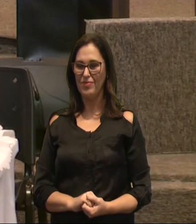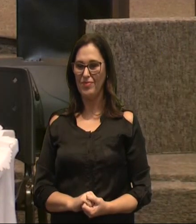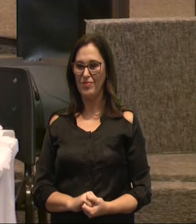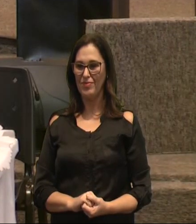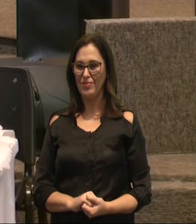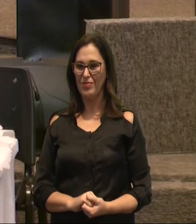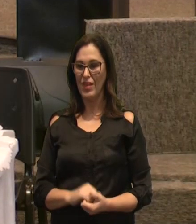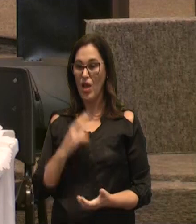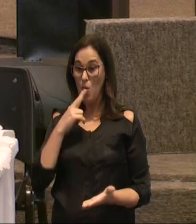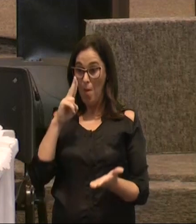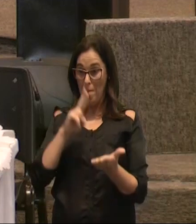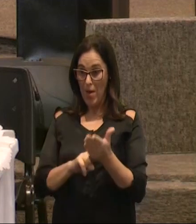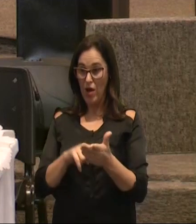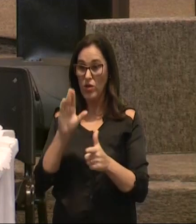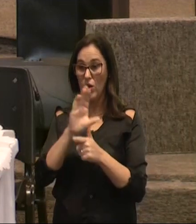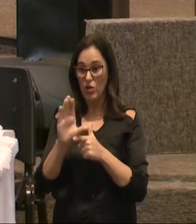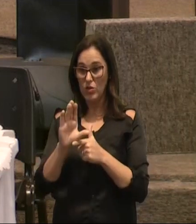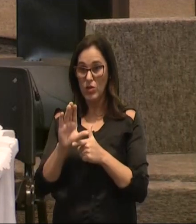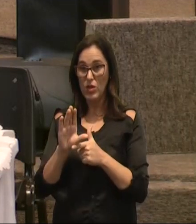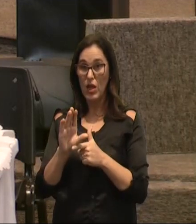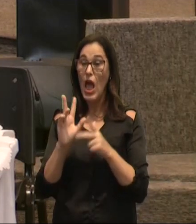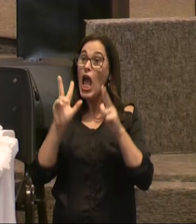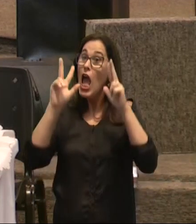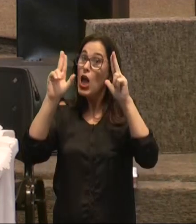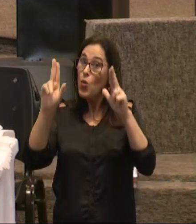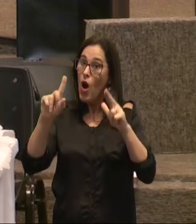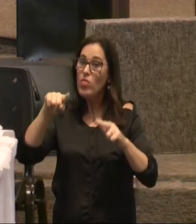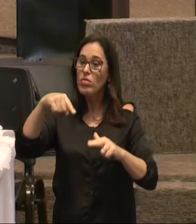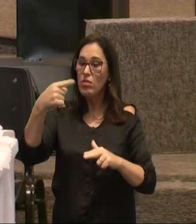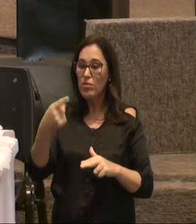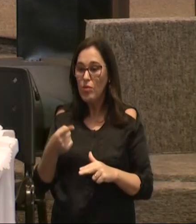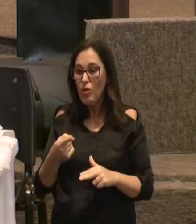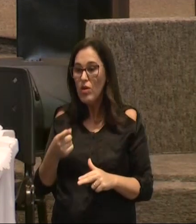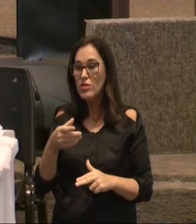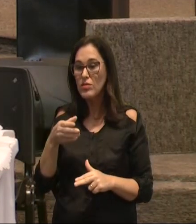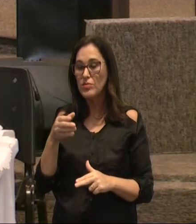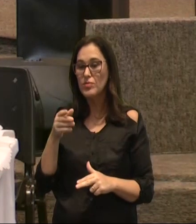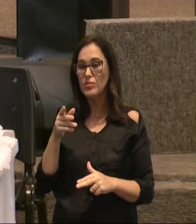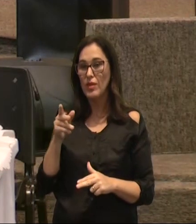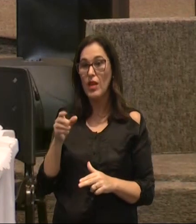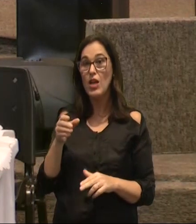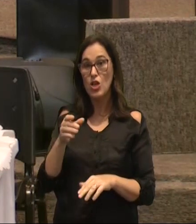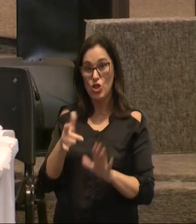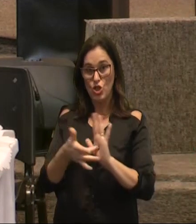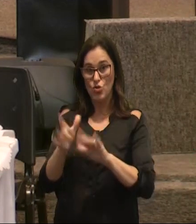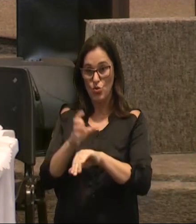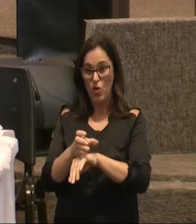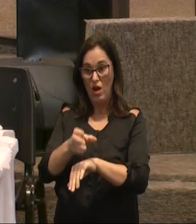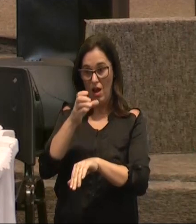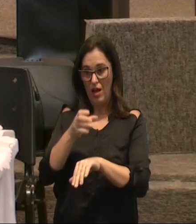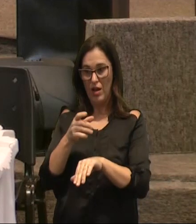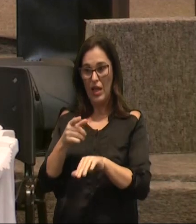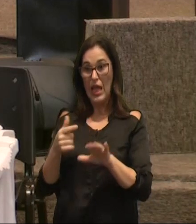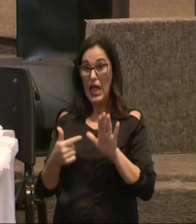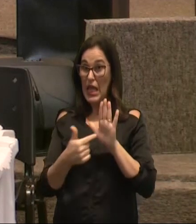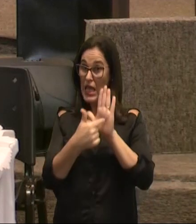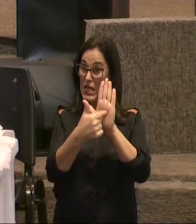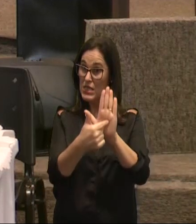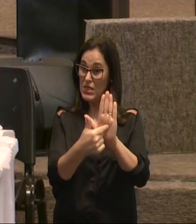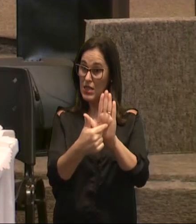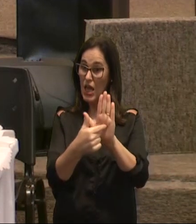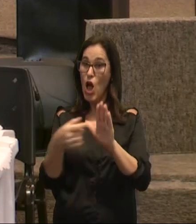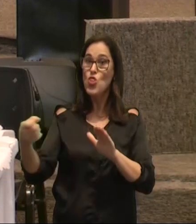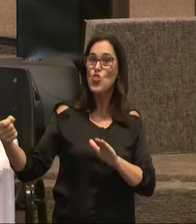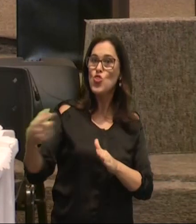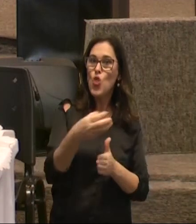Carta de Paulo aos Coríntios diz que semelhantemente, depois de cear, Jesus tomou o cálice, dizendo: este cálice é a